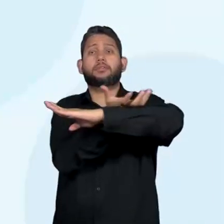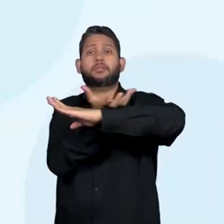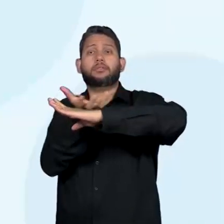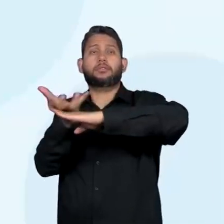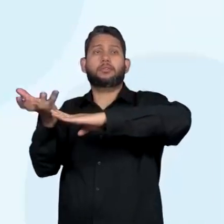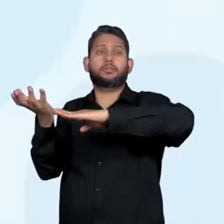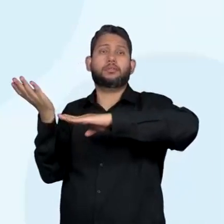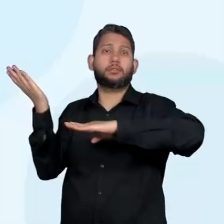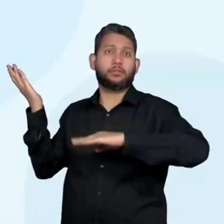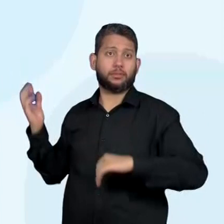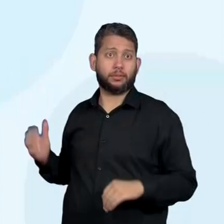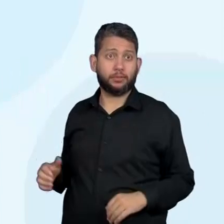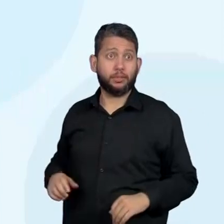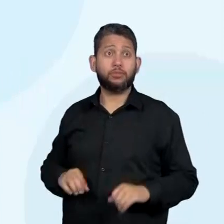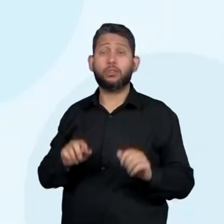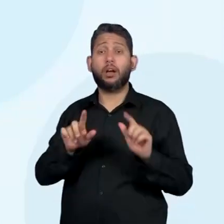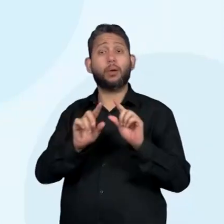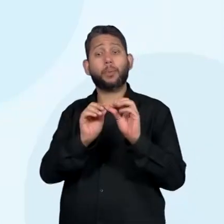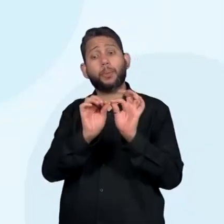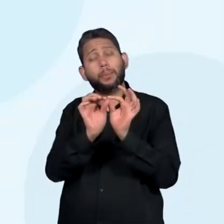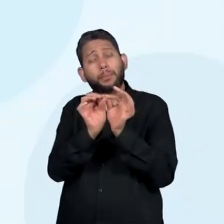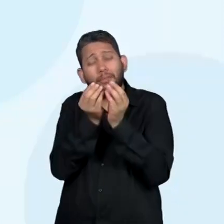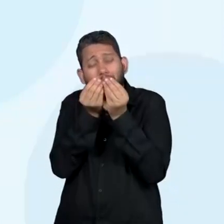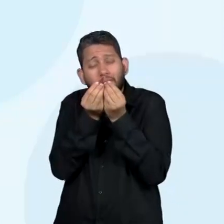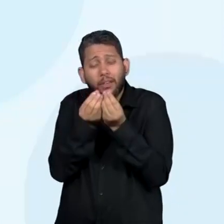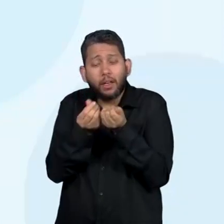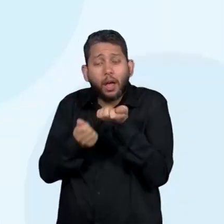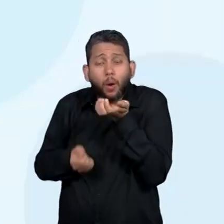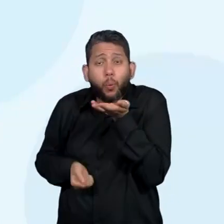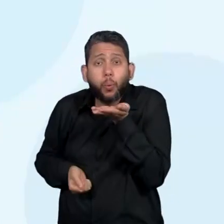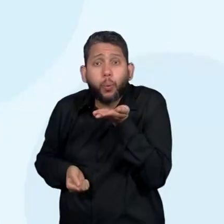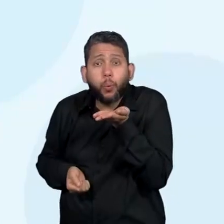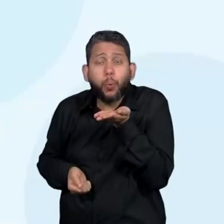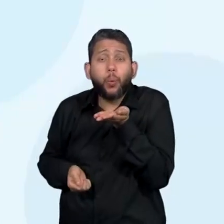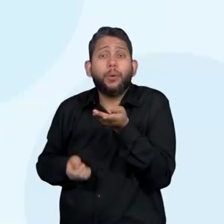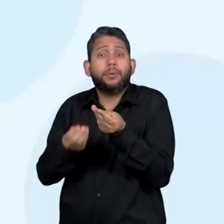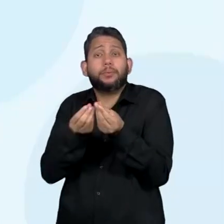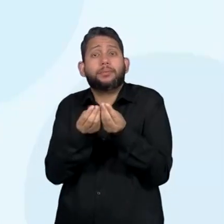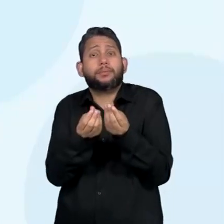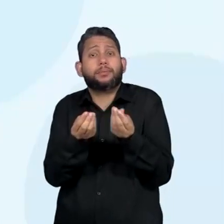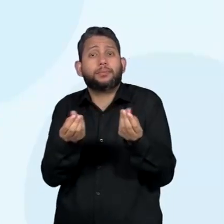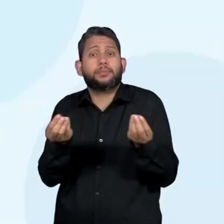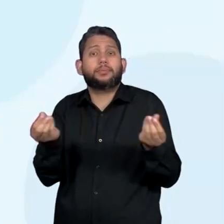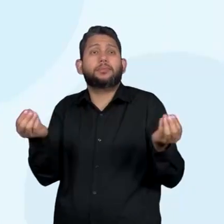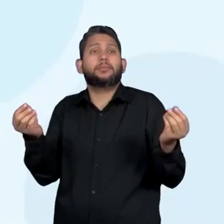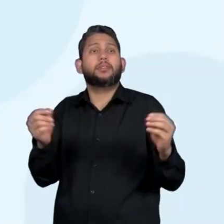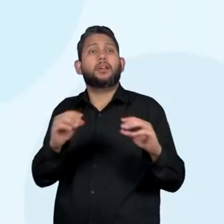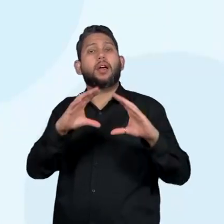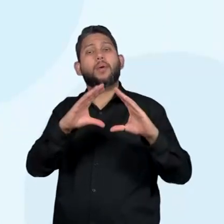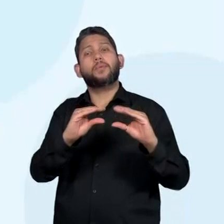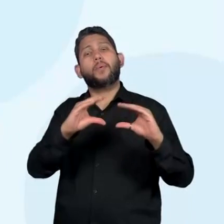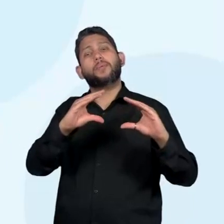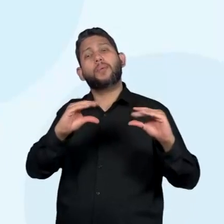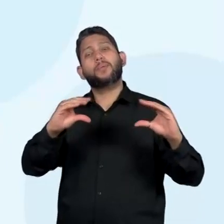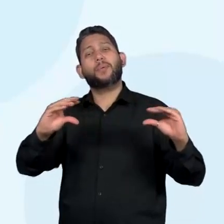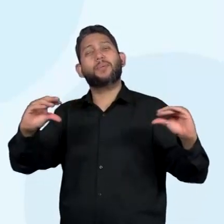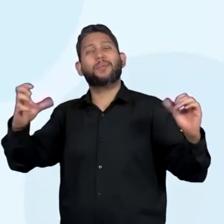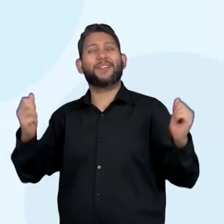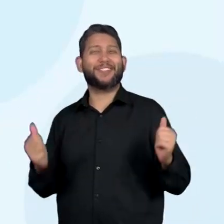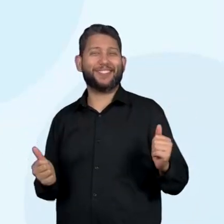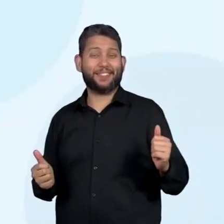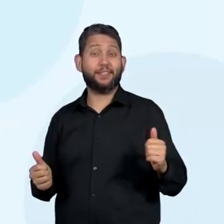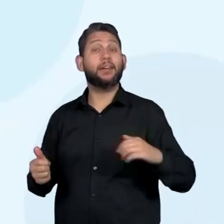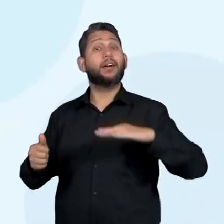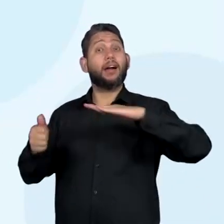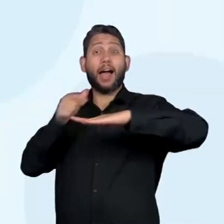partículas já se quebraram, fragmentaram ainda mais e ficou um solo mais poroso, mais arenoso,